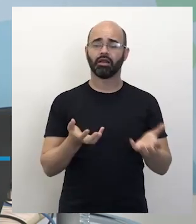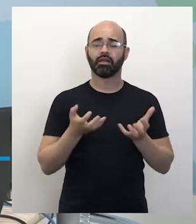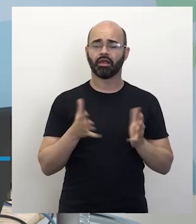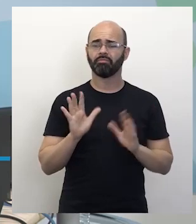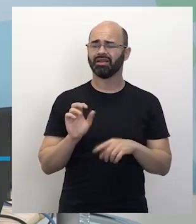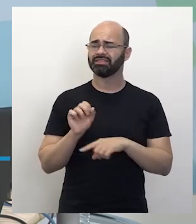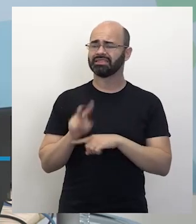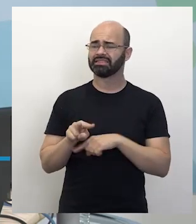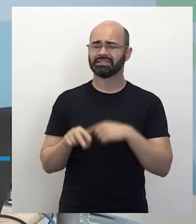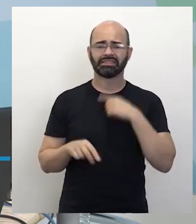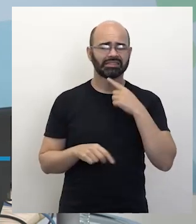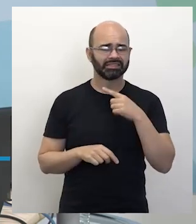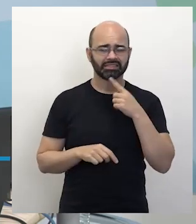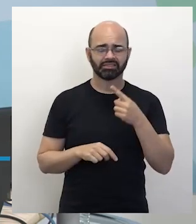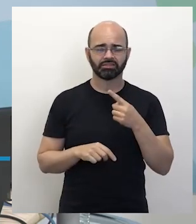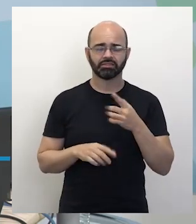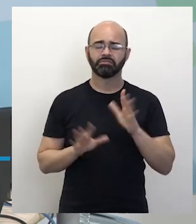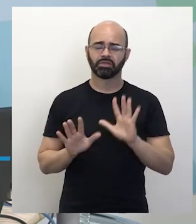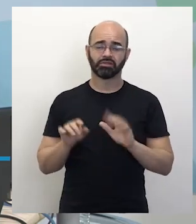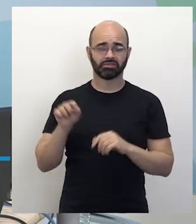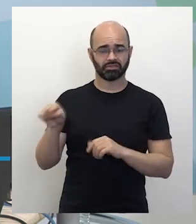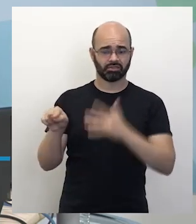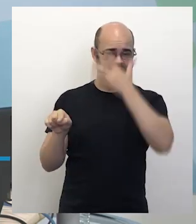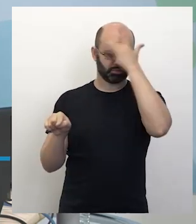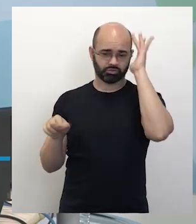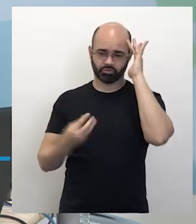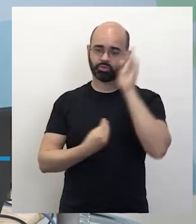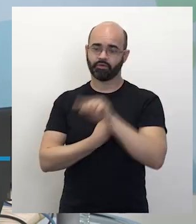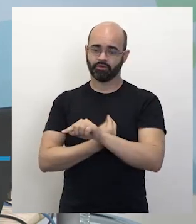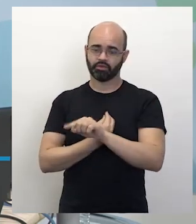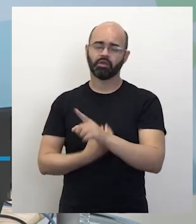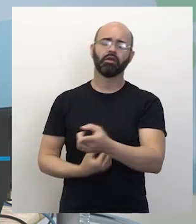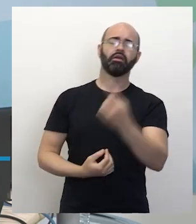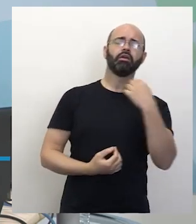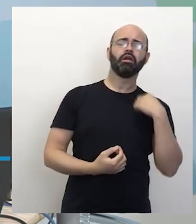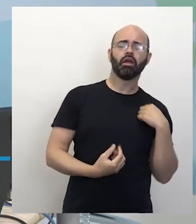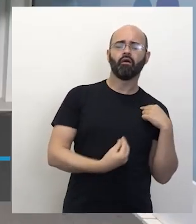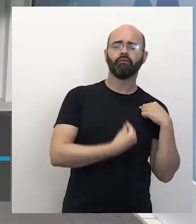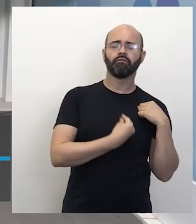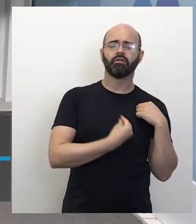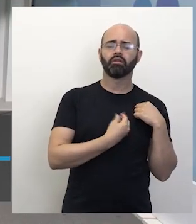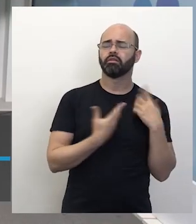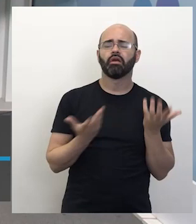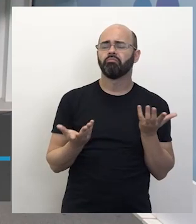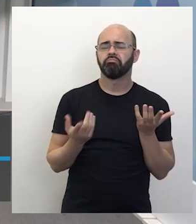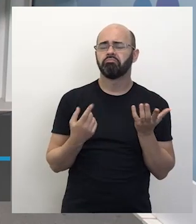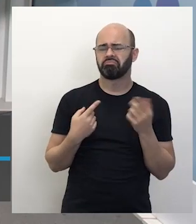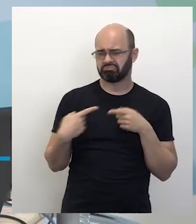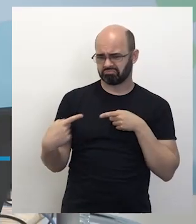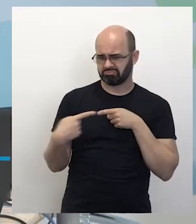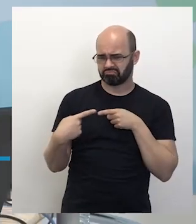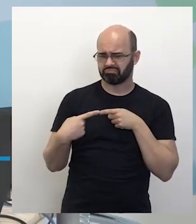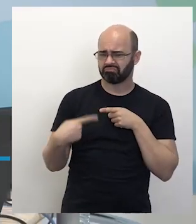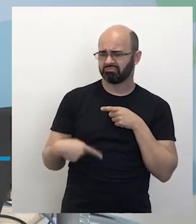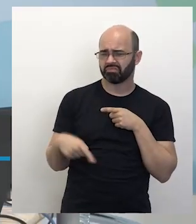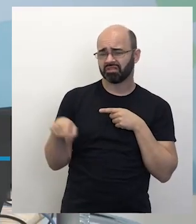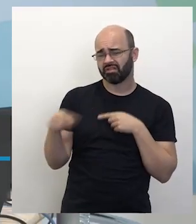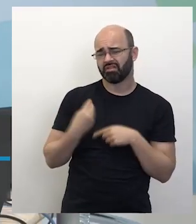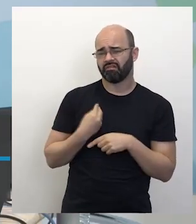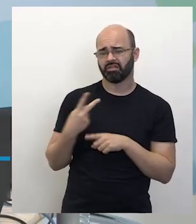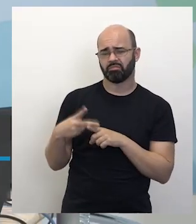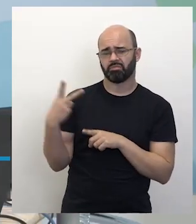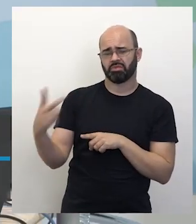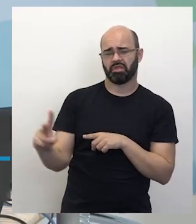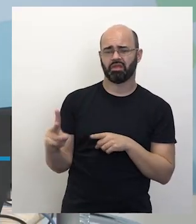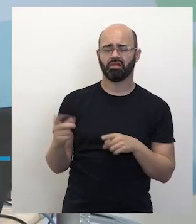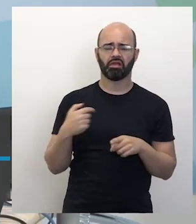que isso tem a ver com a gente? O que isso tem a ver com você? Né? Chegou alguns comentários aqui. A professora Eliana disse assim, nós podemos ser